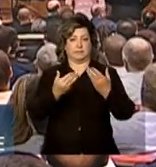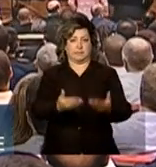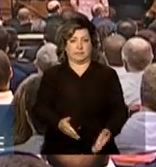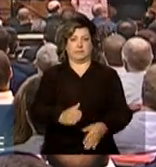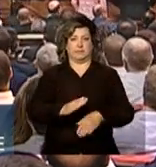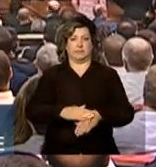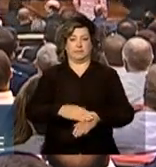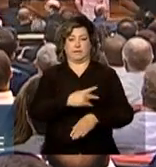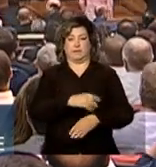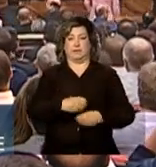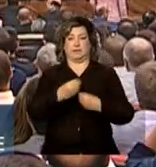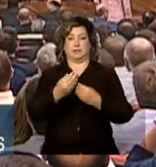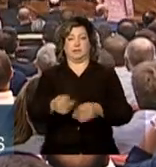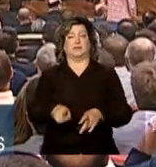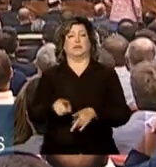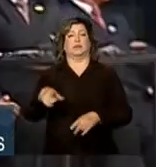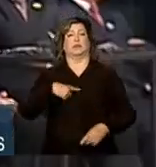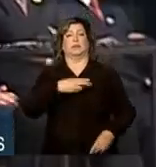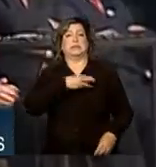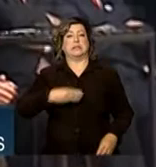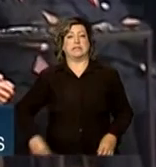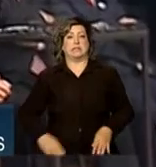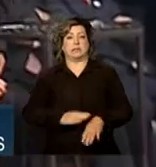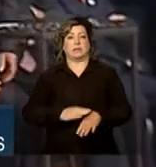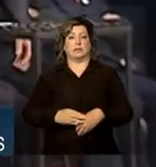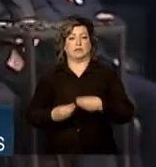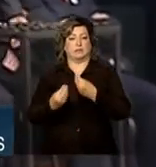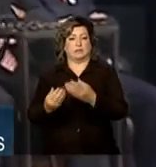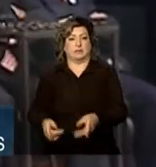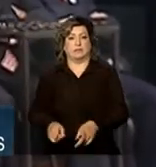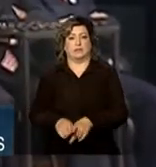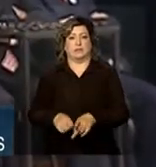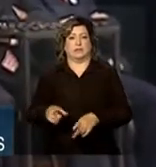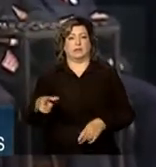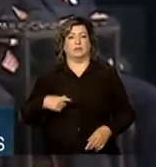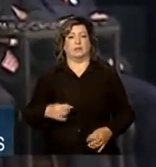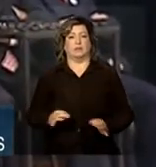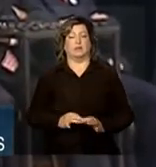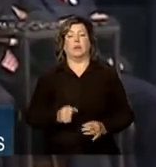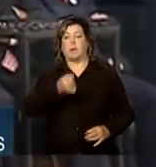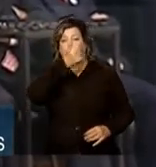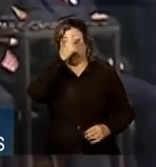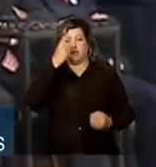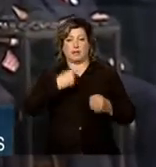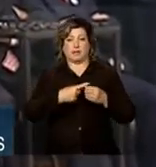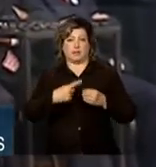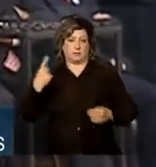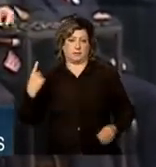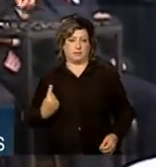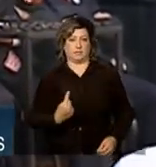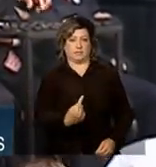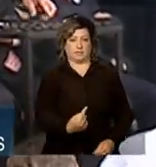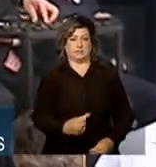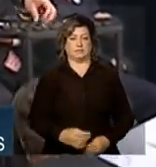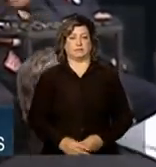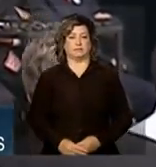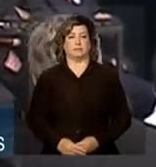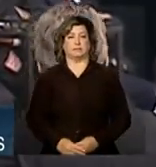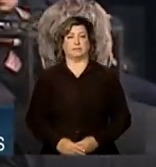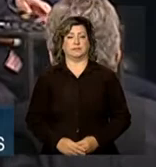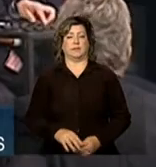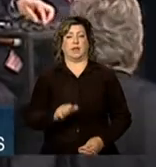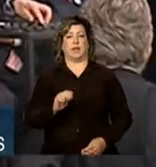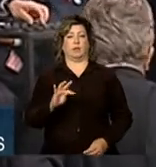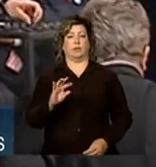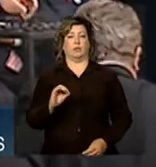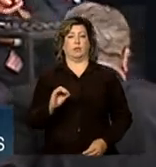Grande do Sul e do Ministro do Desenvolvimento Agrário, os prefeitos dos seguintes municípios: Alto